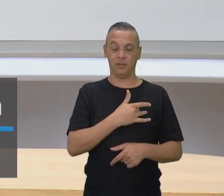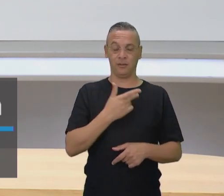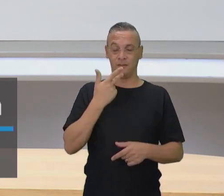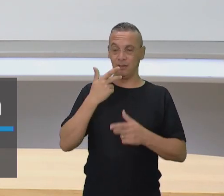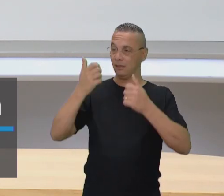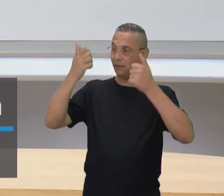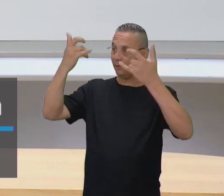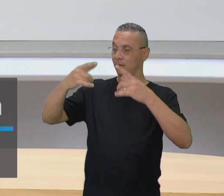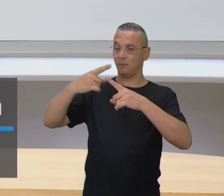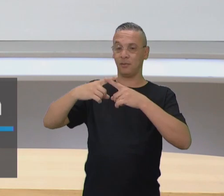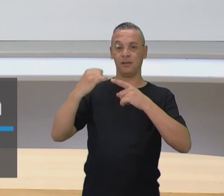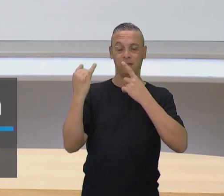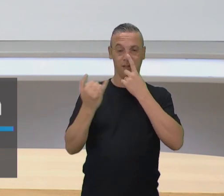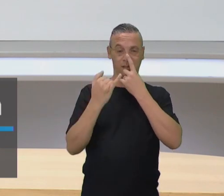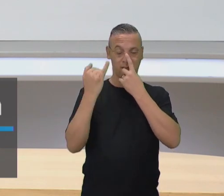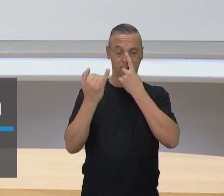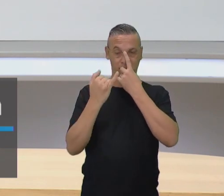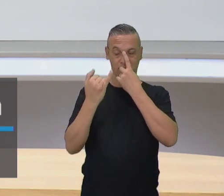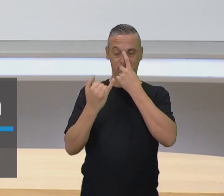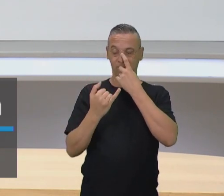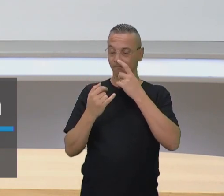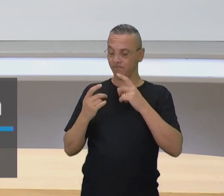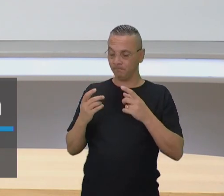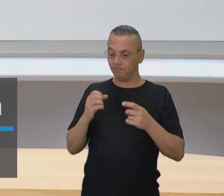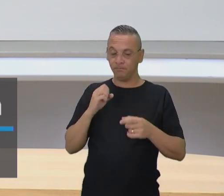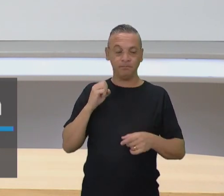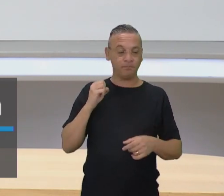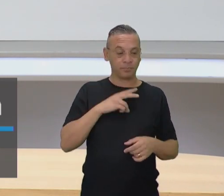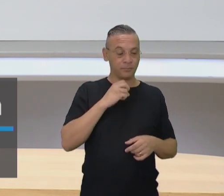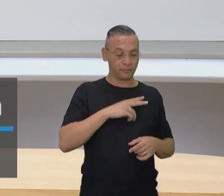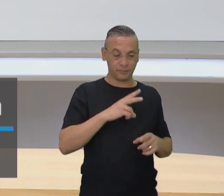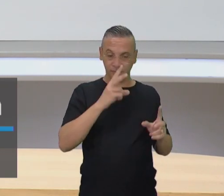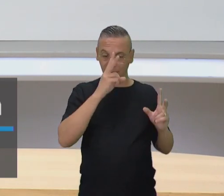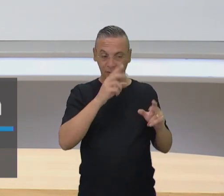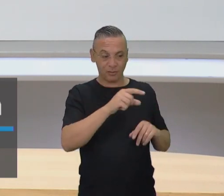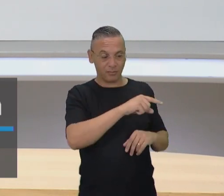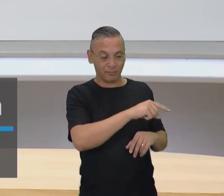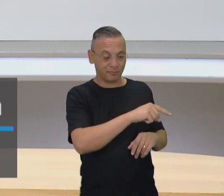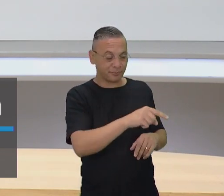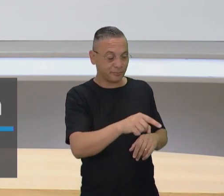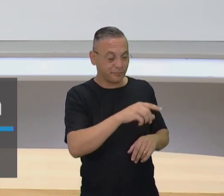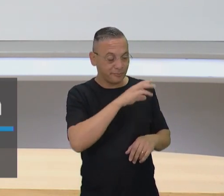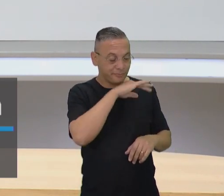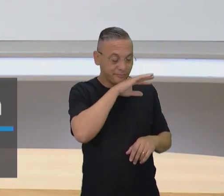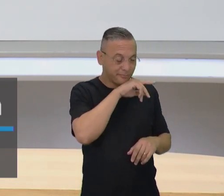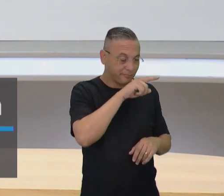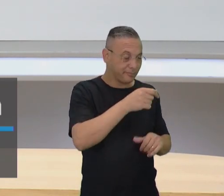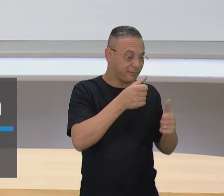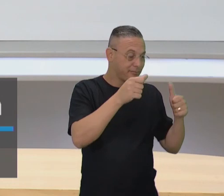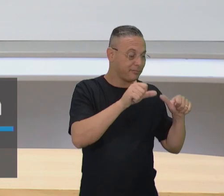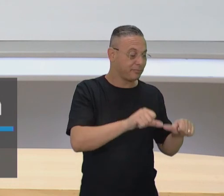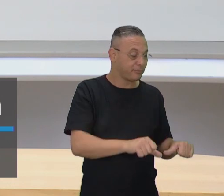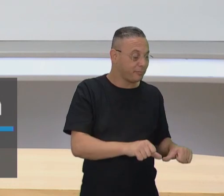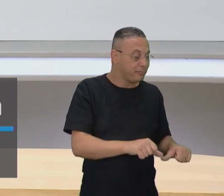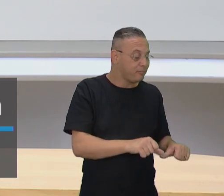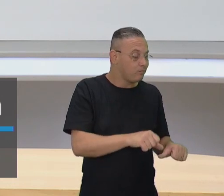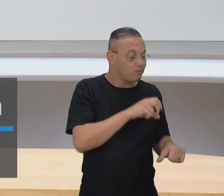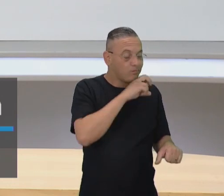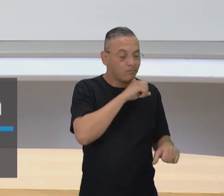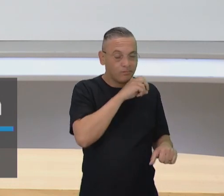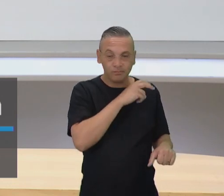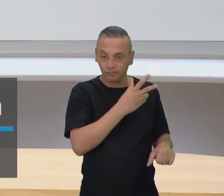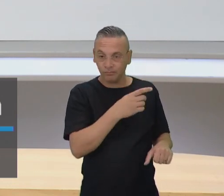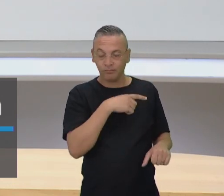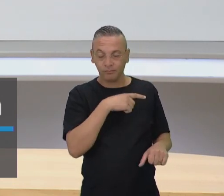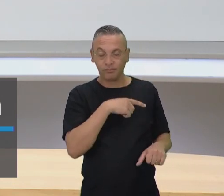isso porque é um assunto importantíssimo, porque o mesmo veneno que mata o fungo, que mata todos aqueles seres que